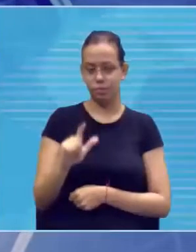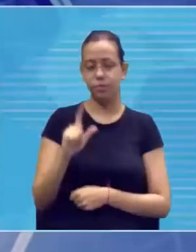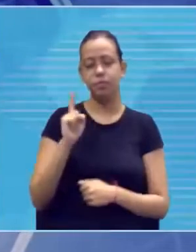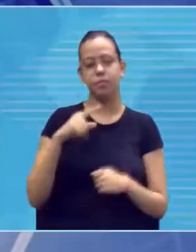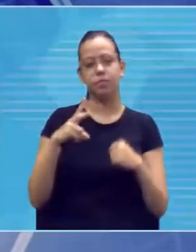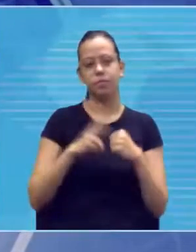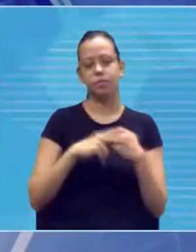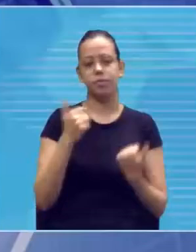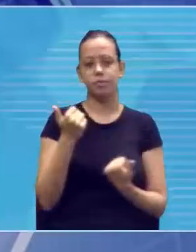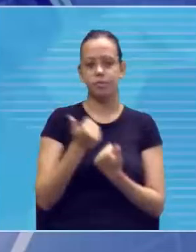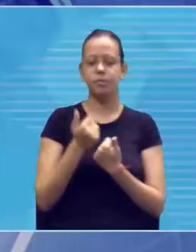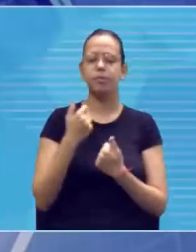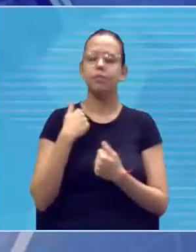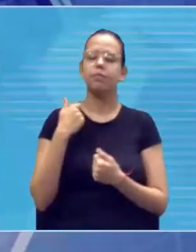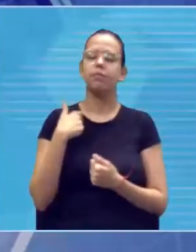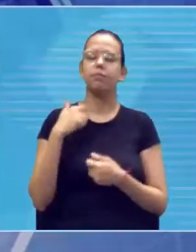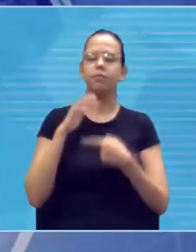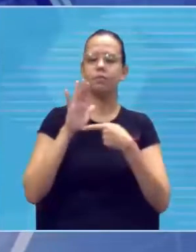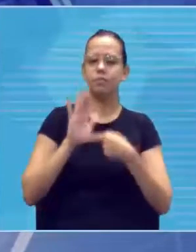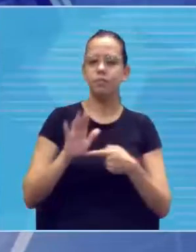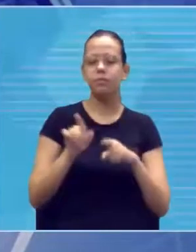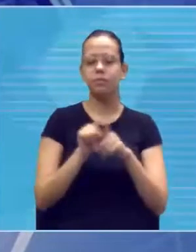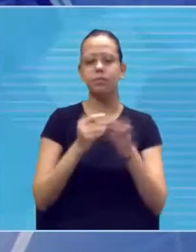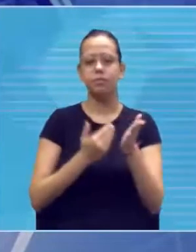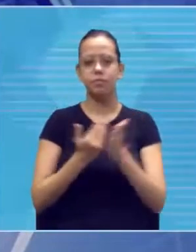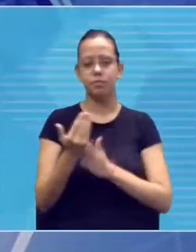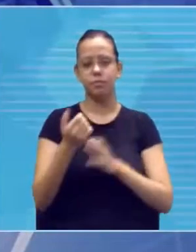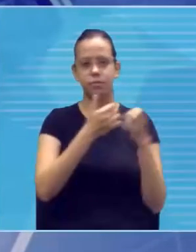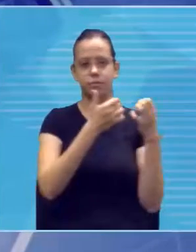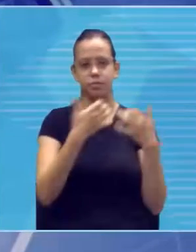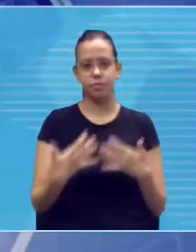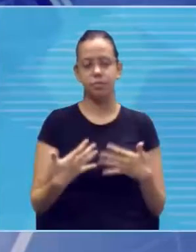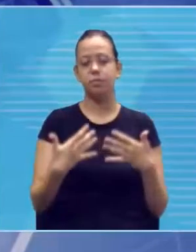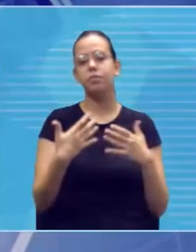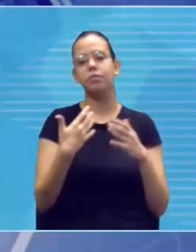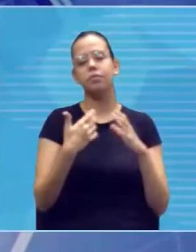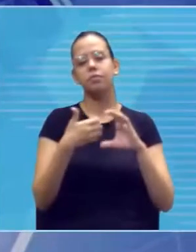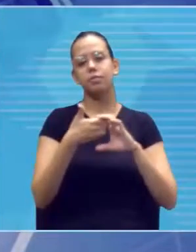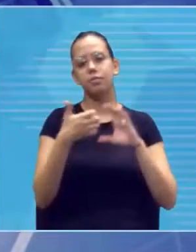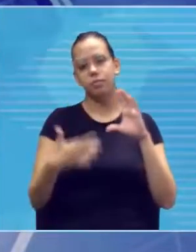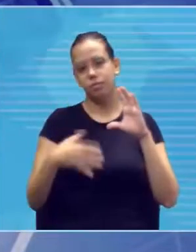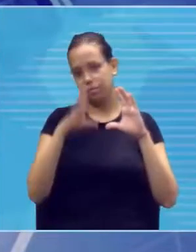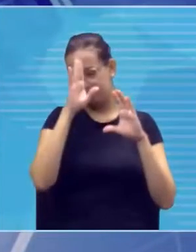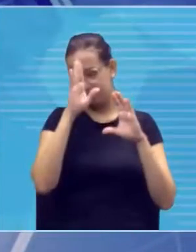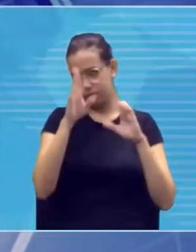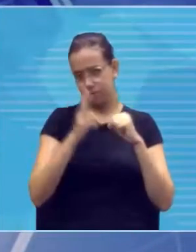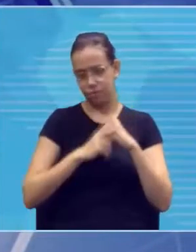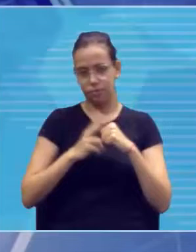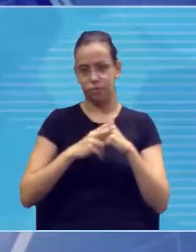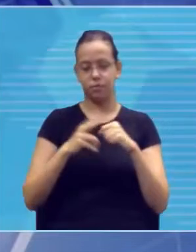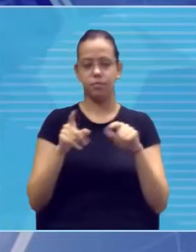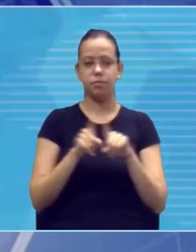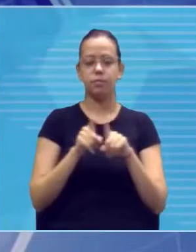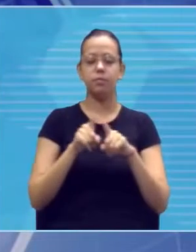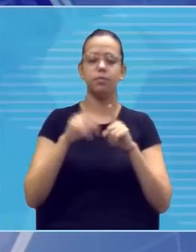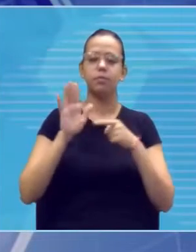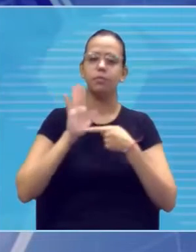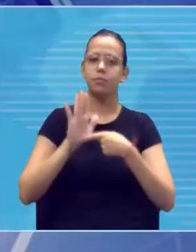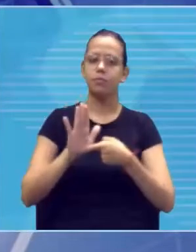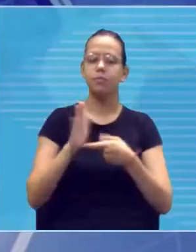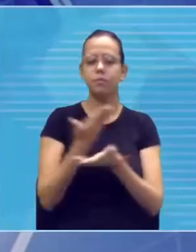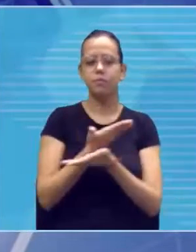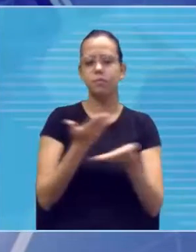mostrar tudinho para vocês vamos iniciar com as características principais desses verbos tá ok eu vou mostrar para vocês